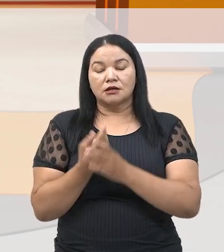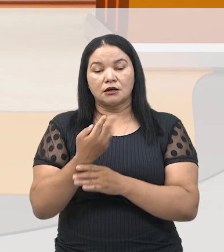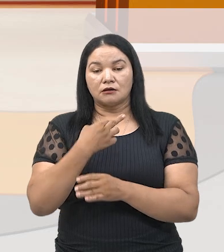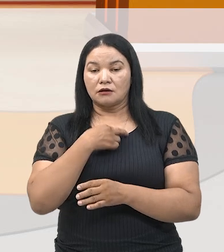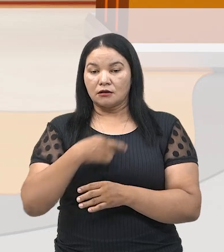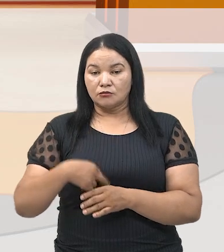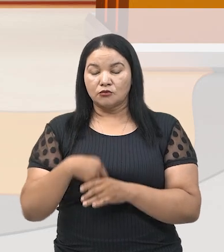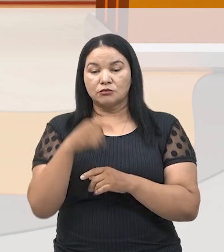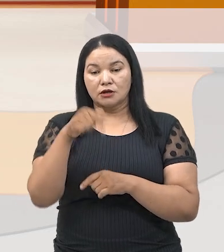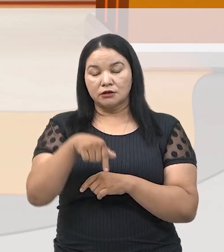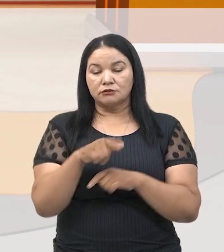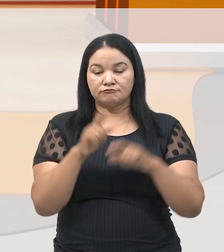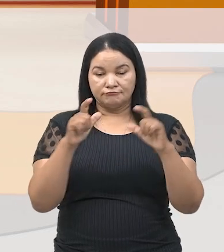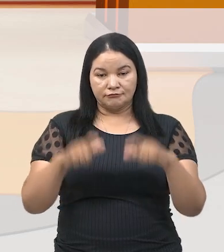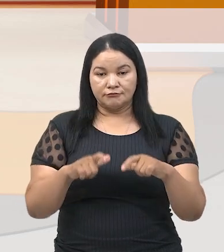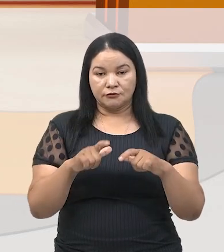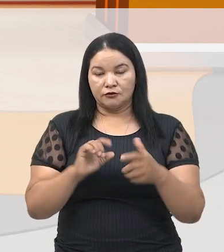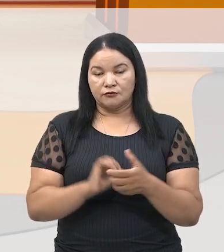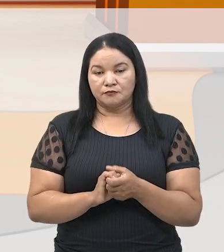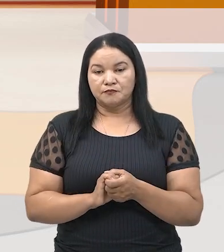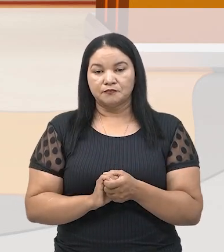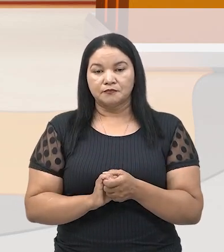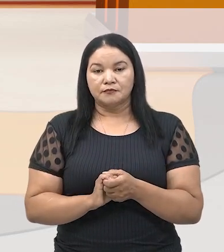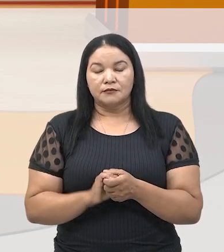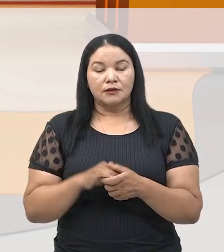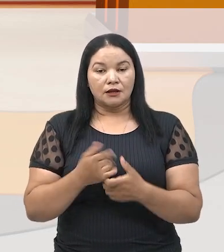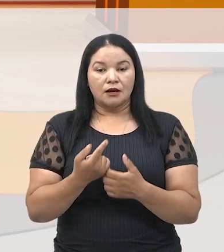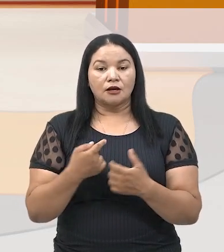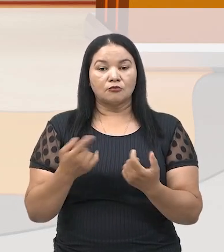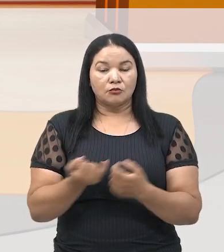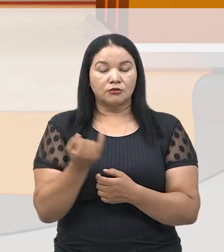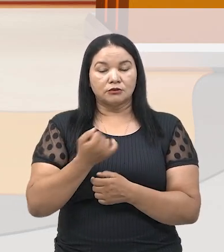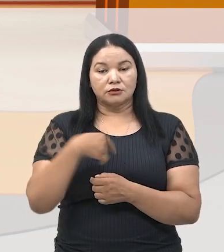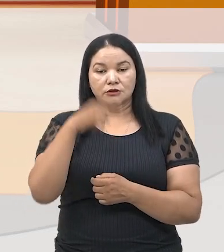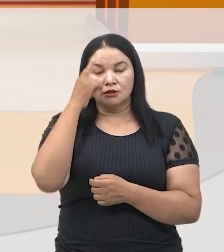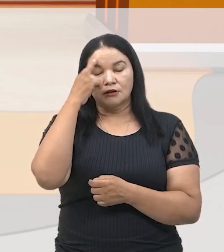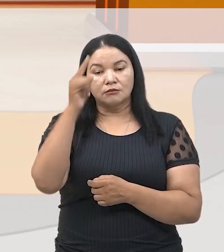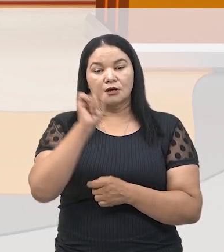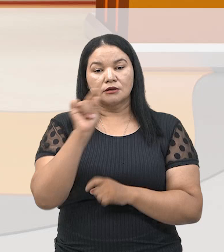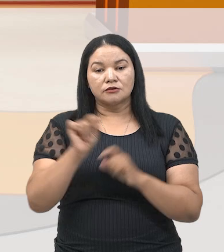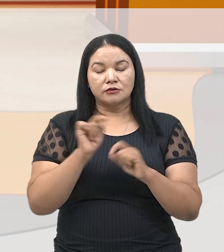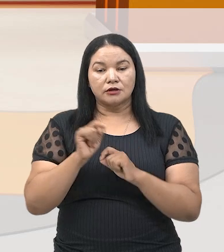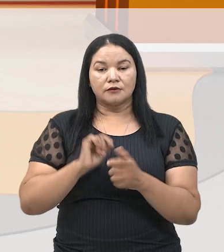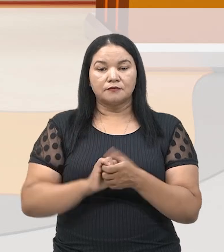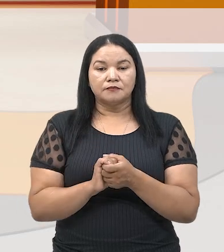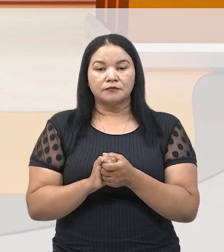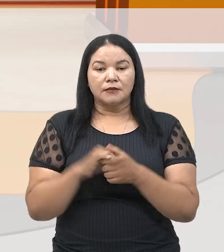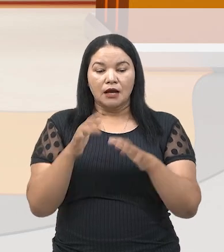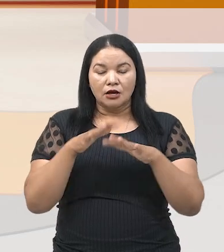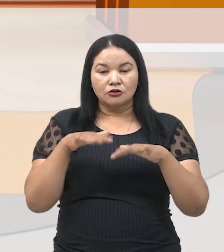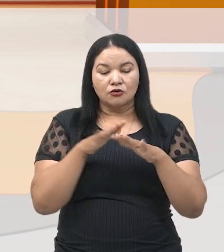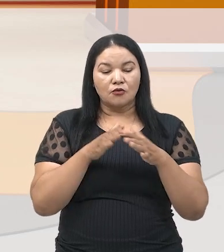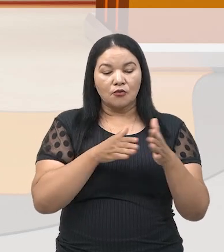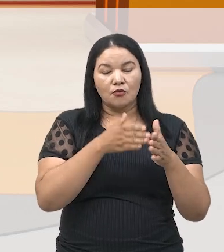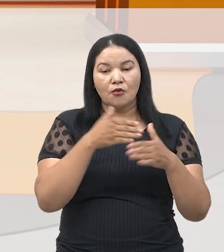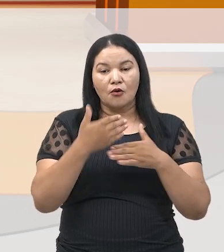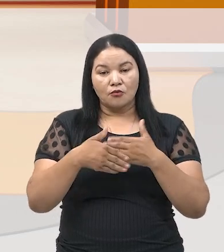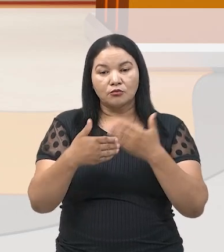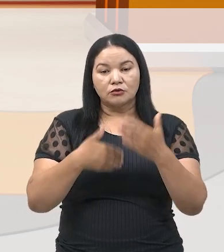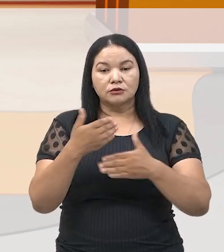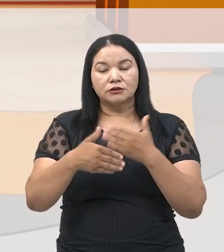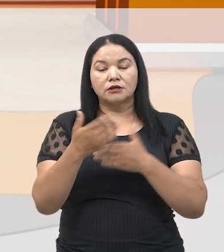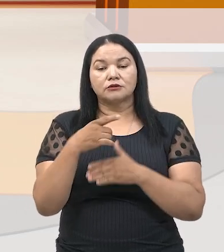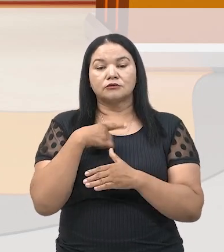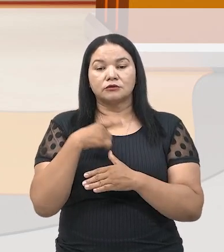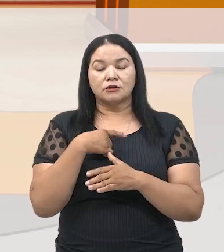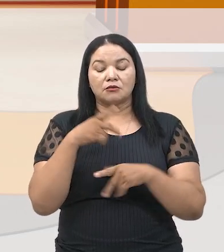nosso território. Então, vale lembrar, né, que claro, em meio a todo esse processo, haviam